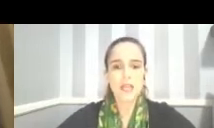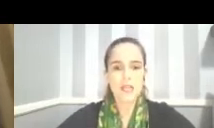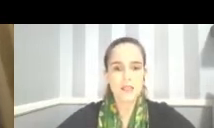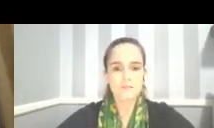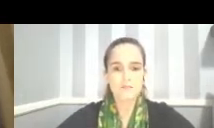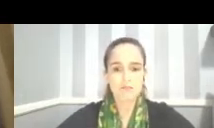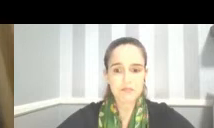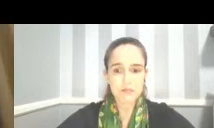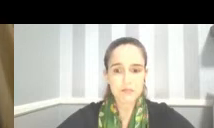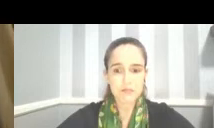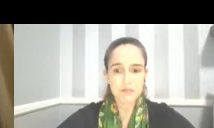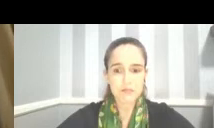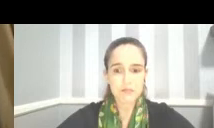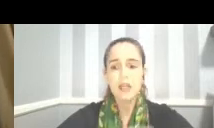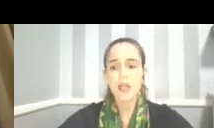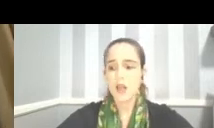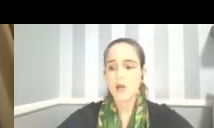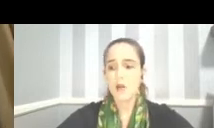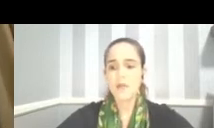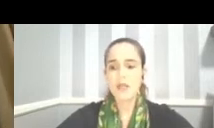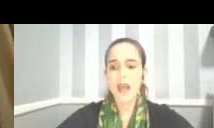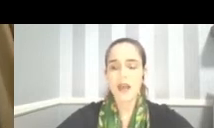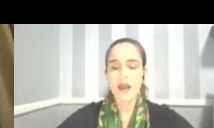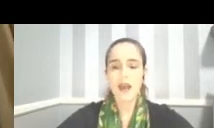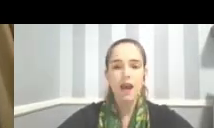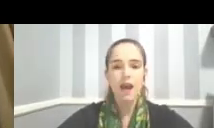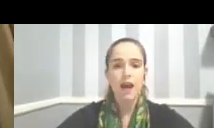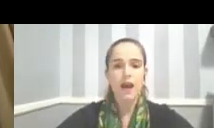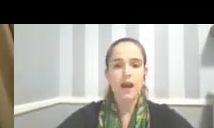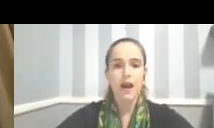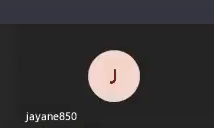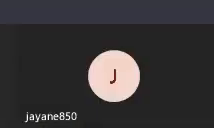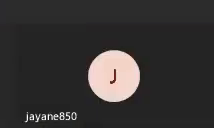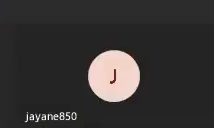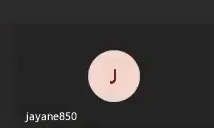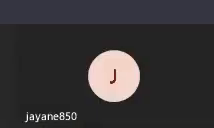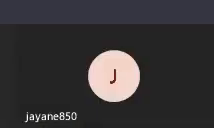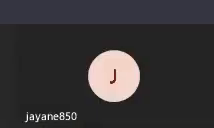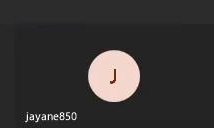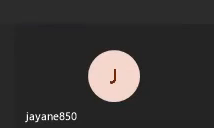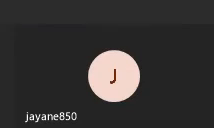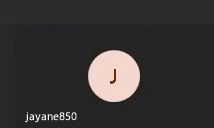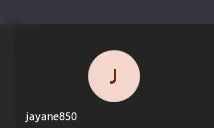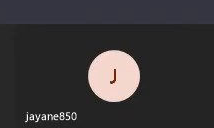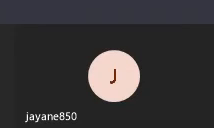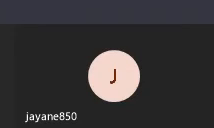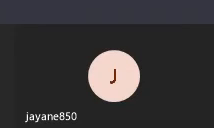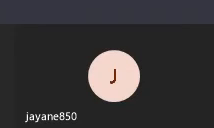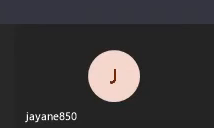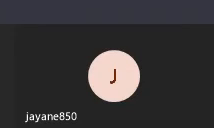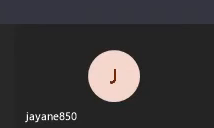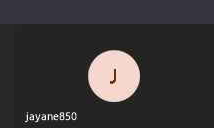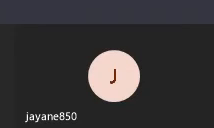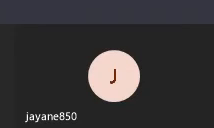mucosa do nariz. E como que é a hemorragia nasal? Eu tenho um